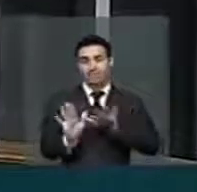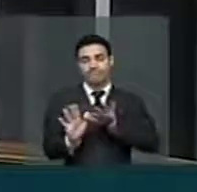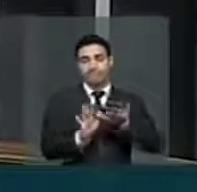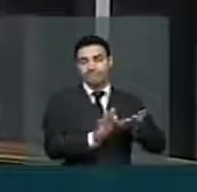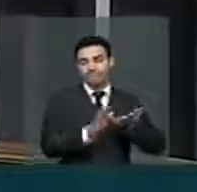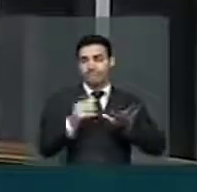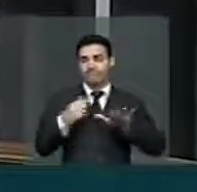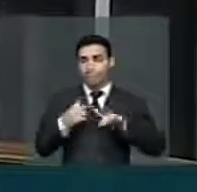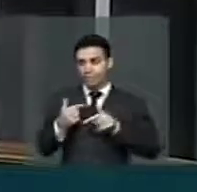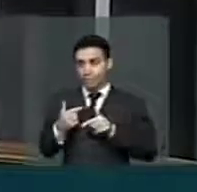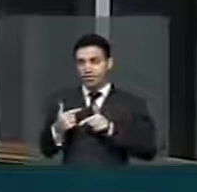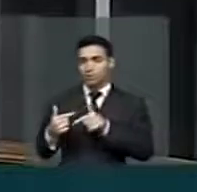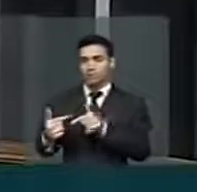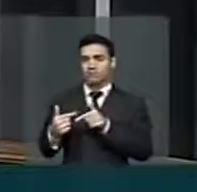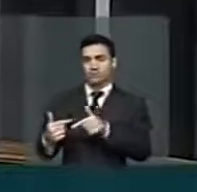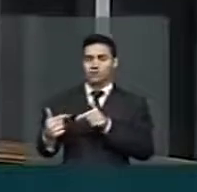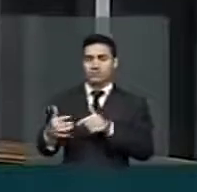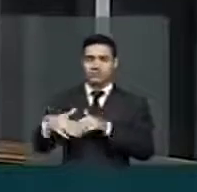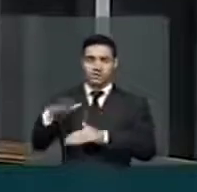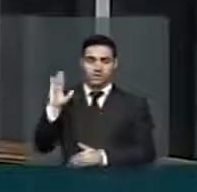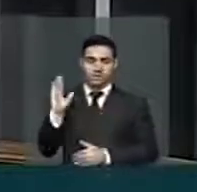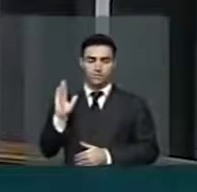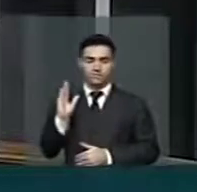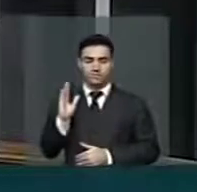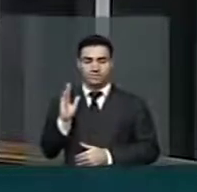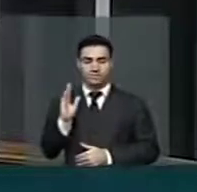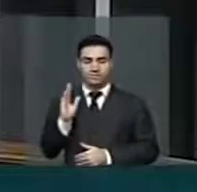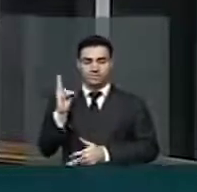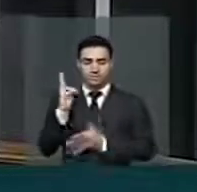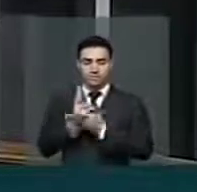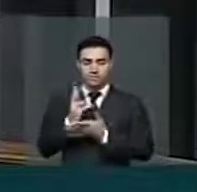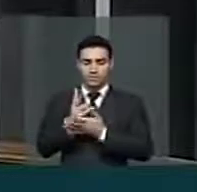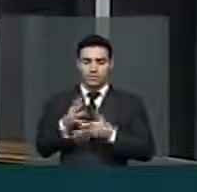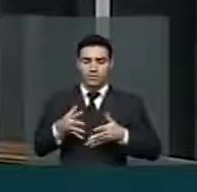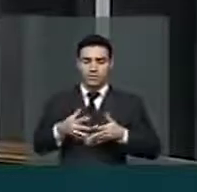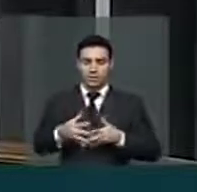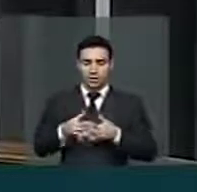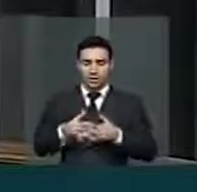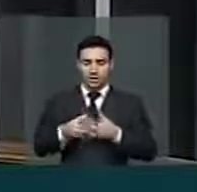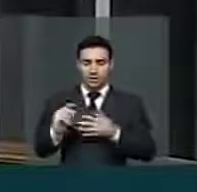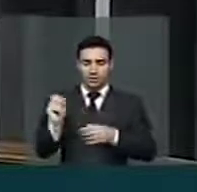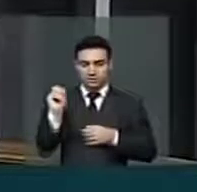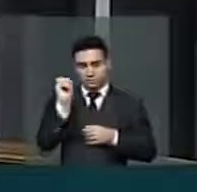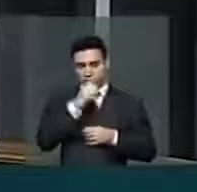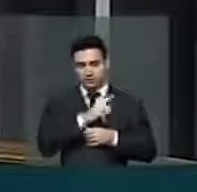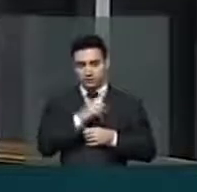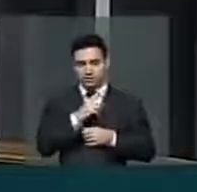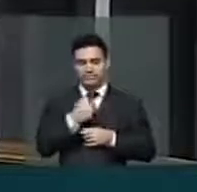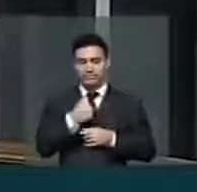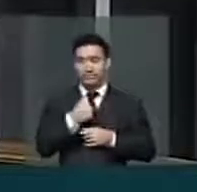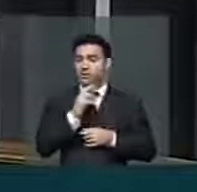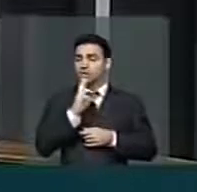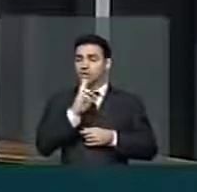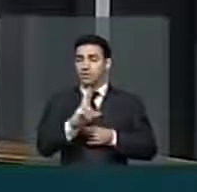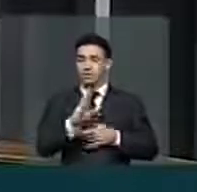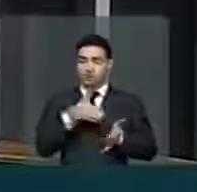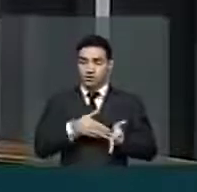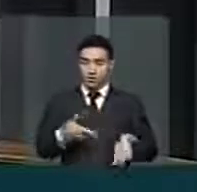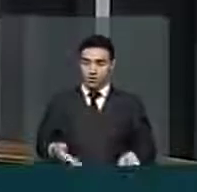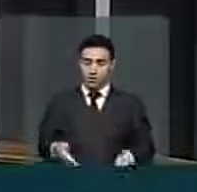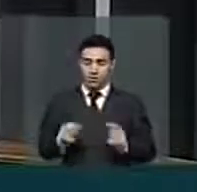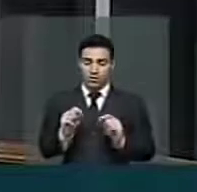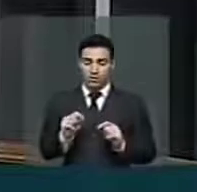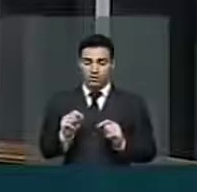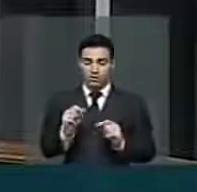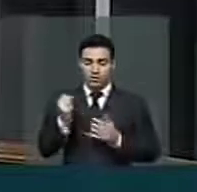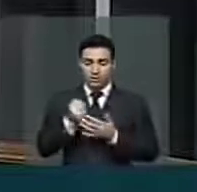tem valido a pena. Por mais complicado que seja, a resposta que tenho obtido até agora é que